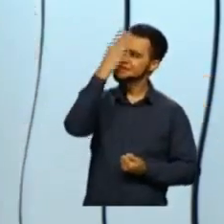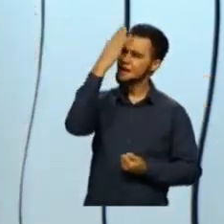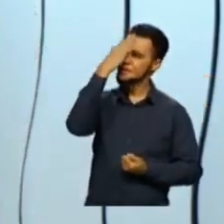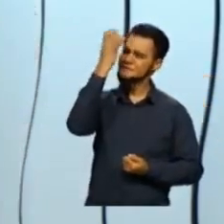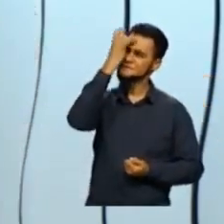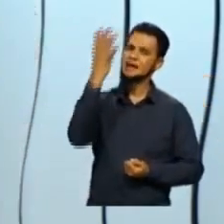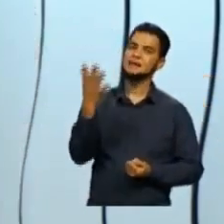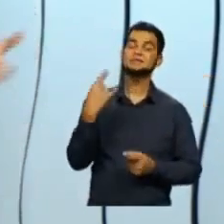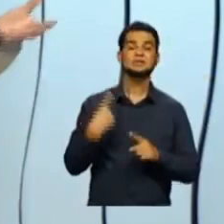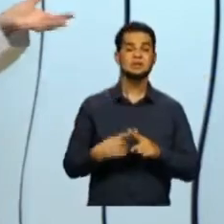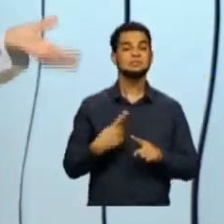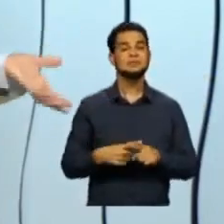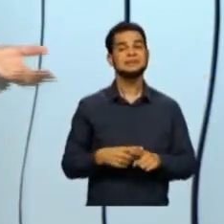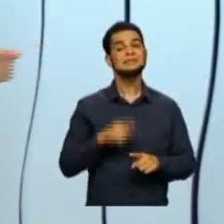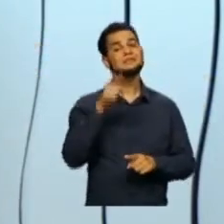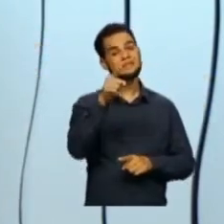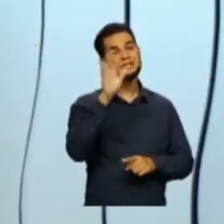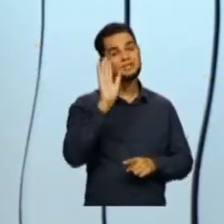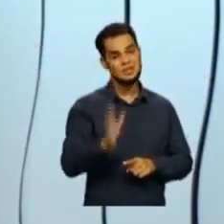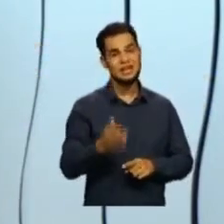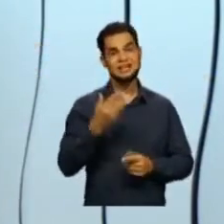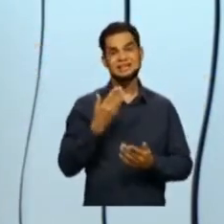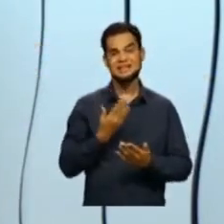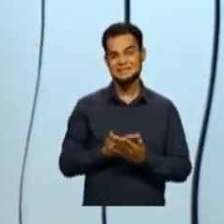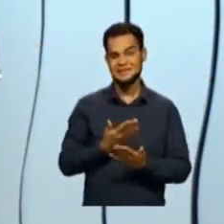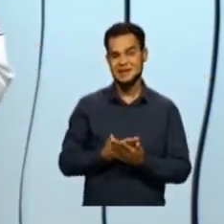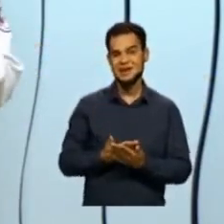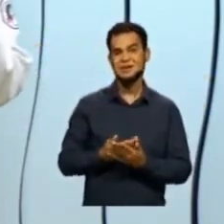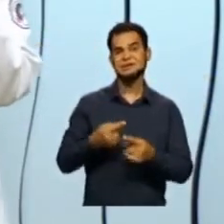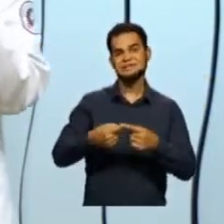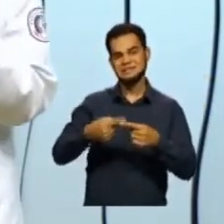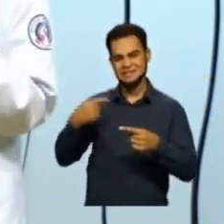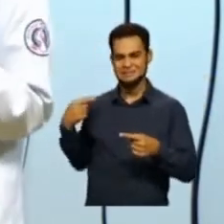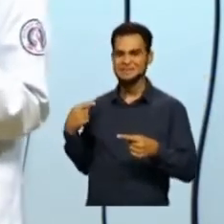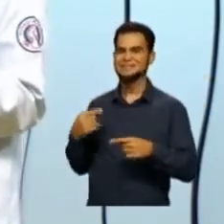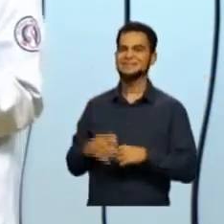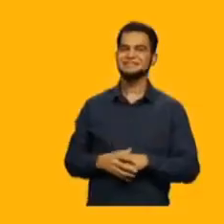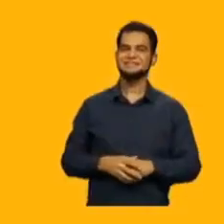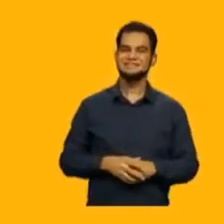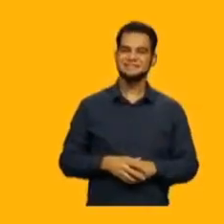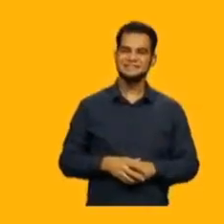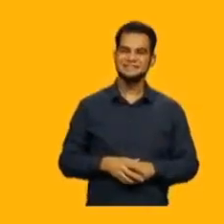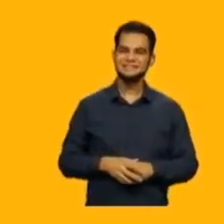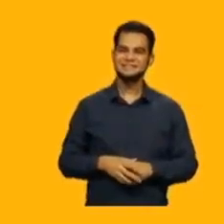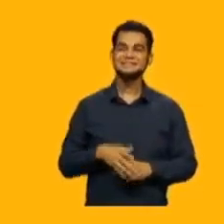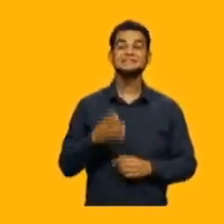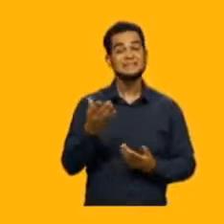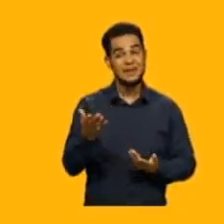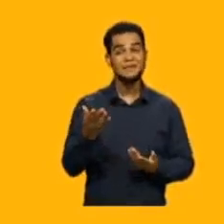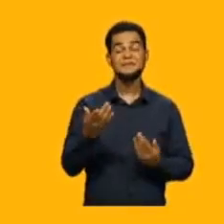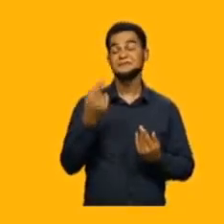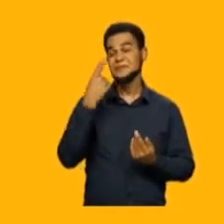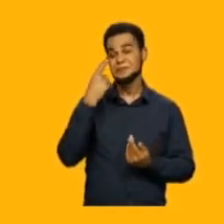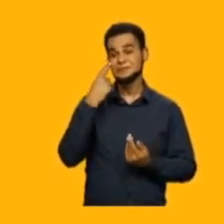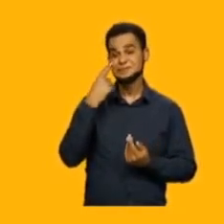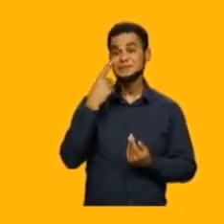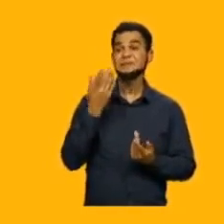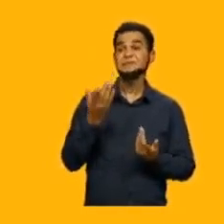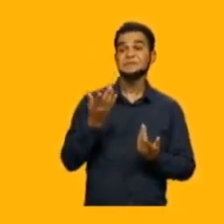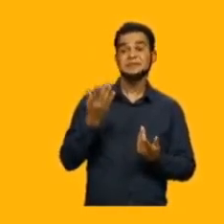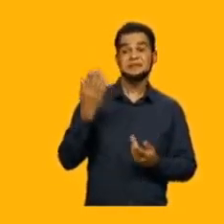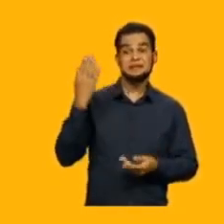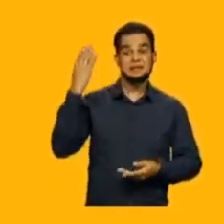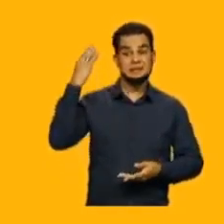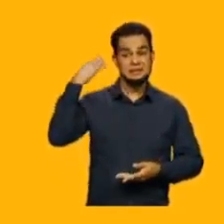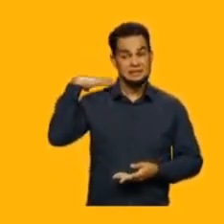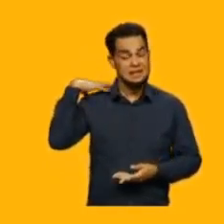você já teve essa aula na semana passada. Então, vamos aqui retomar? O sistema respiratório é composto por órgãos que